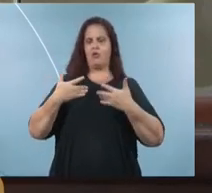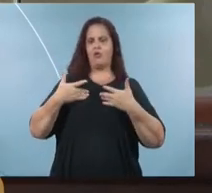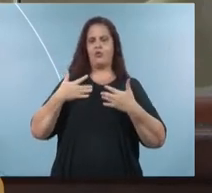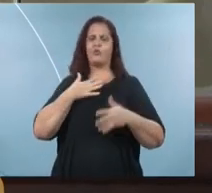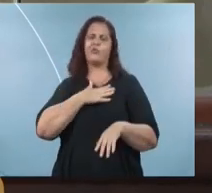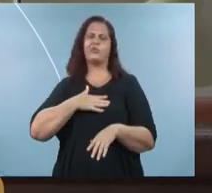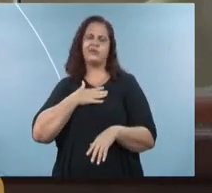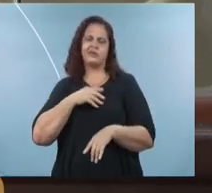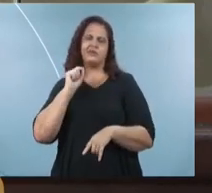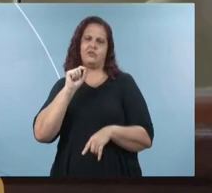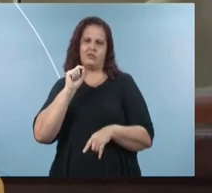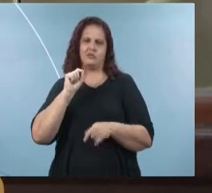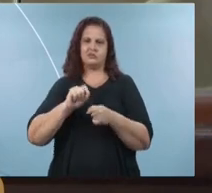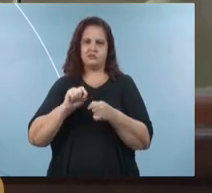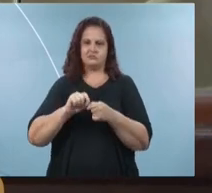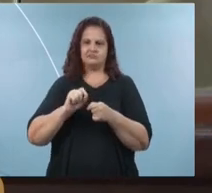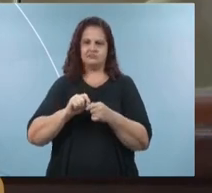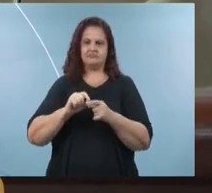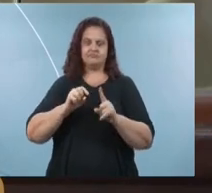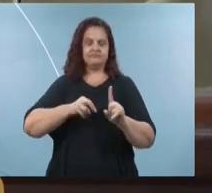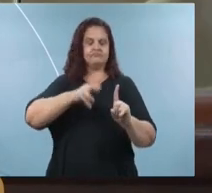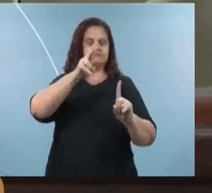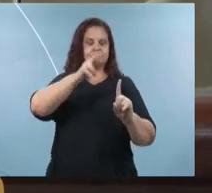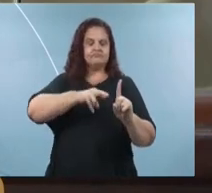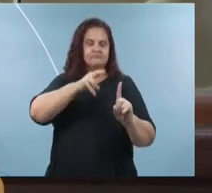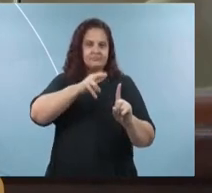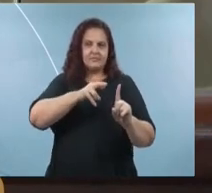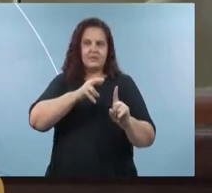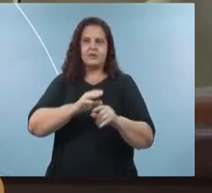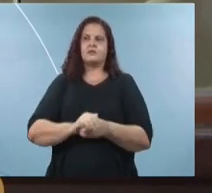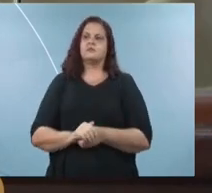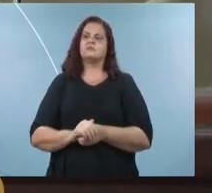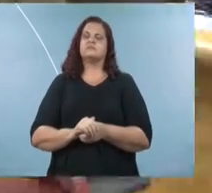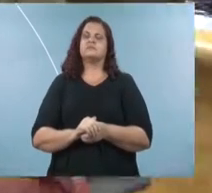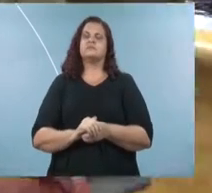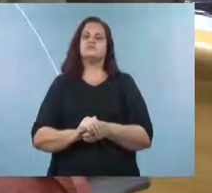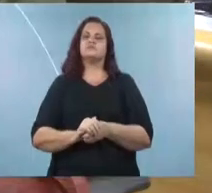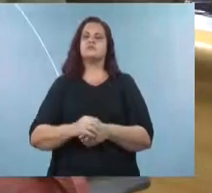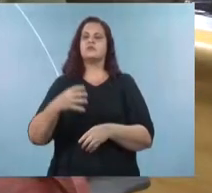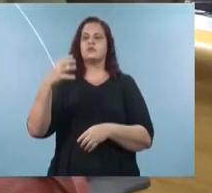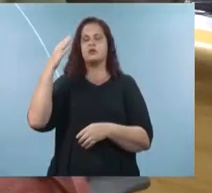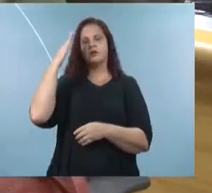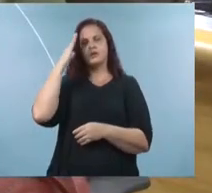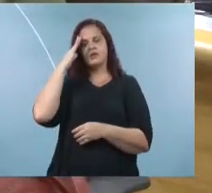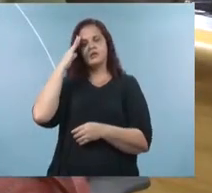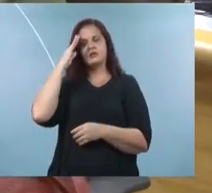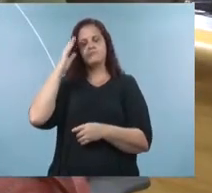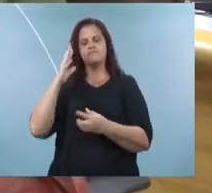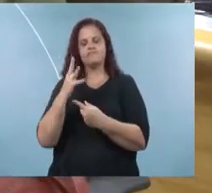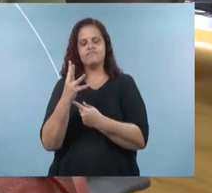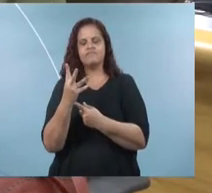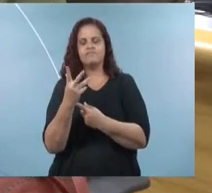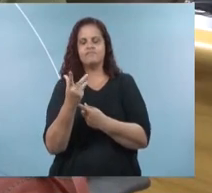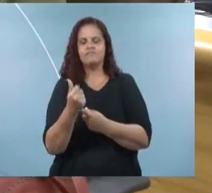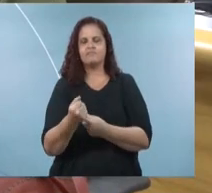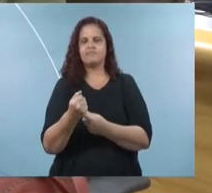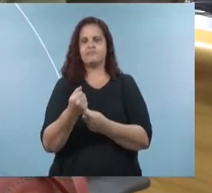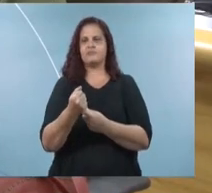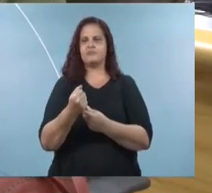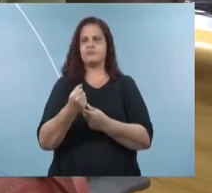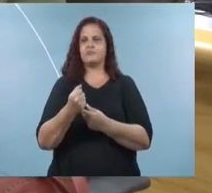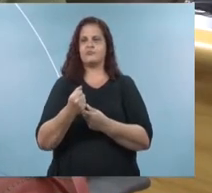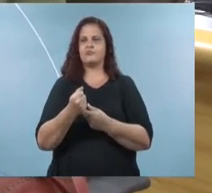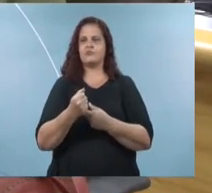De fato, também representam isso. Contudo, é necessário entender que o artesanato é pujante